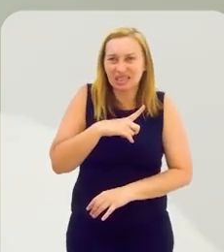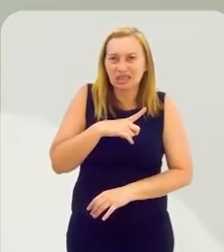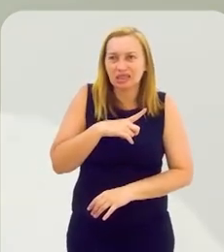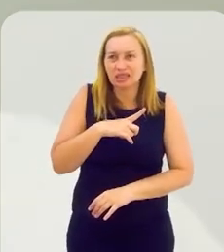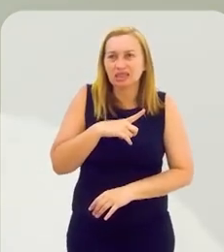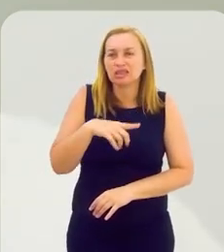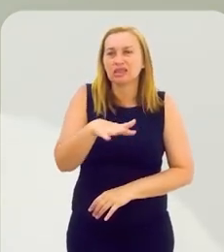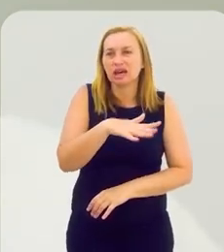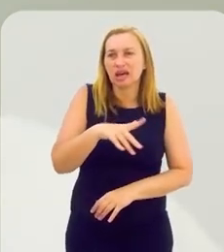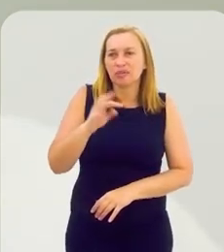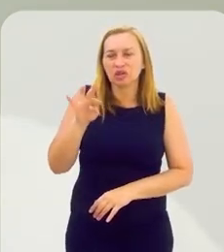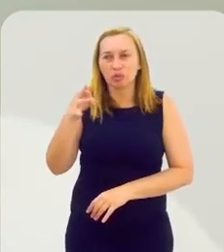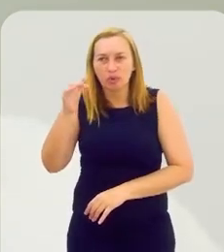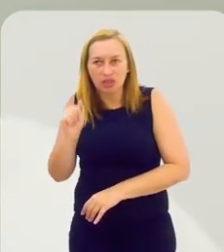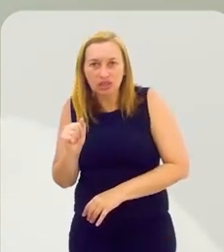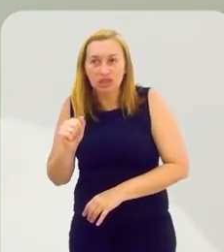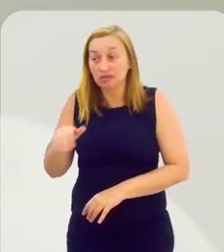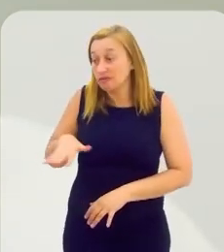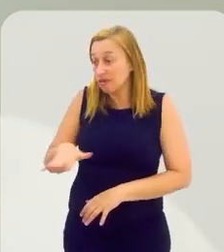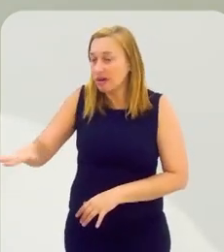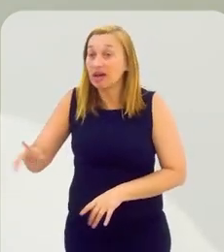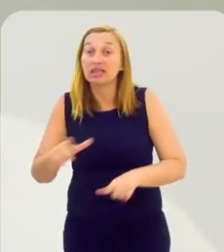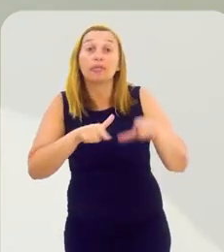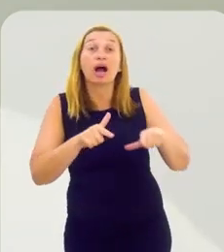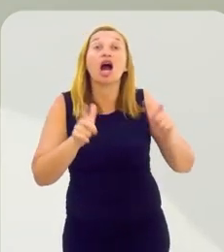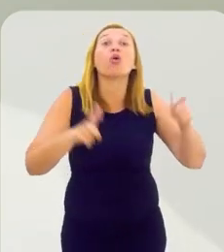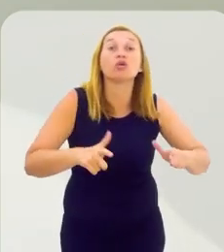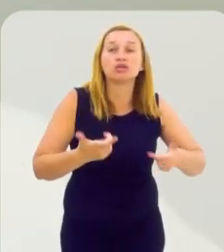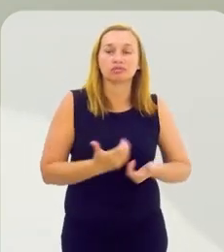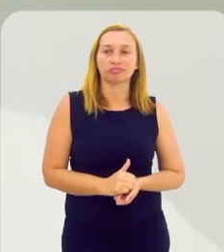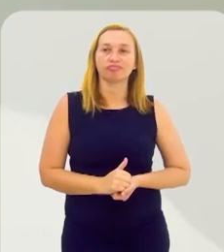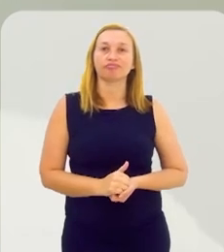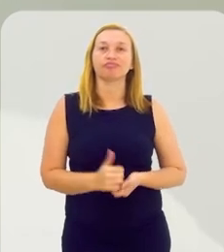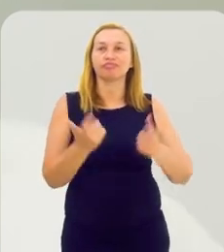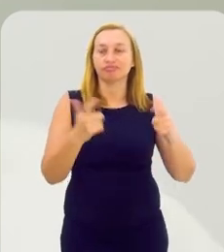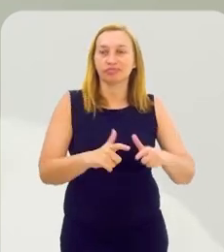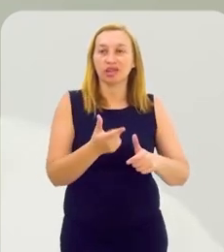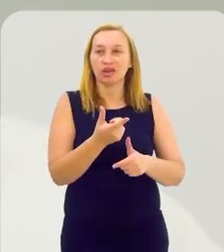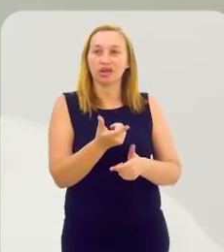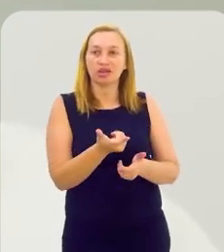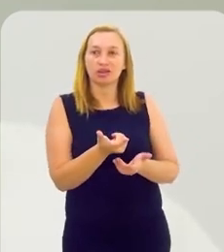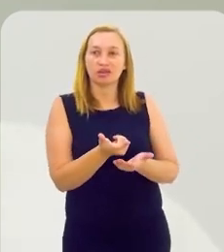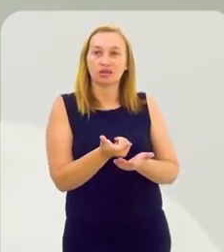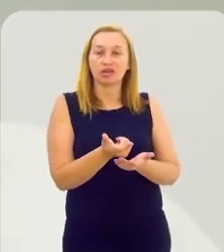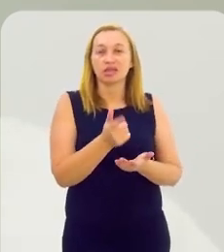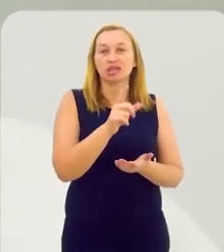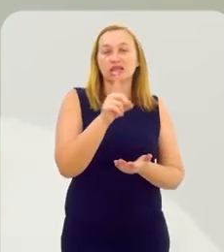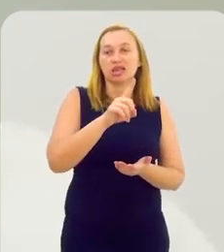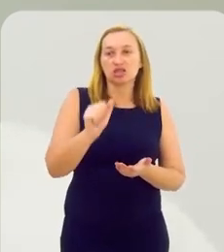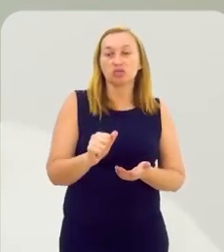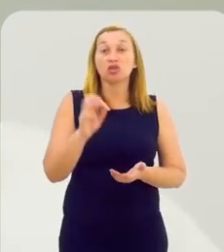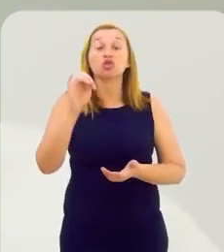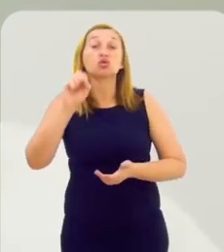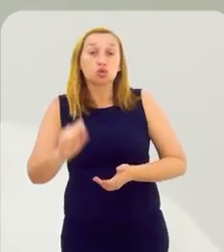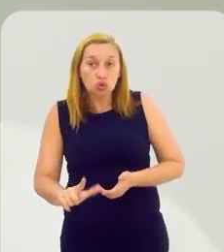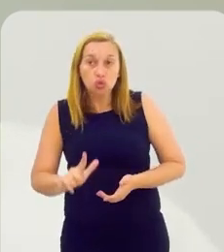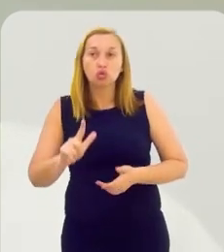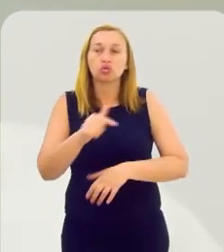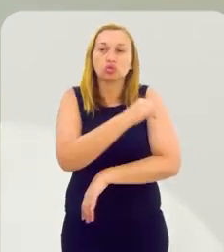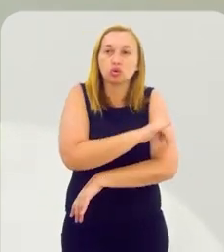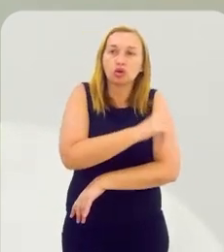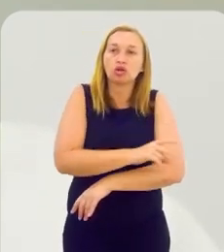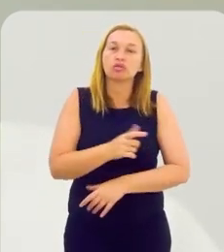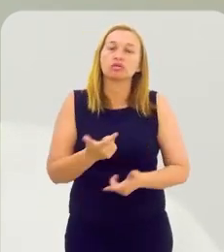né, na região metropolitana, mais nas periferias, e vai trabalhar onde? Onde tem maior renda, né? Vai trabalhar na zona sul do Rio. Então,